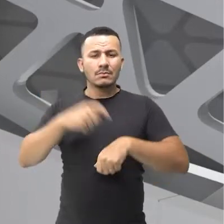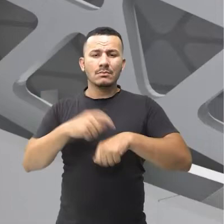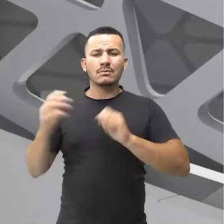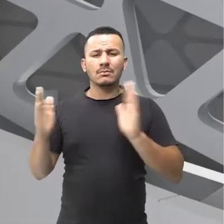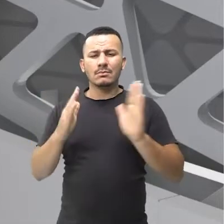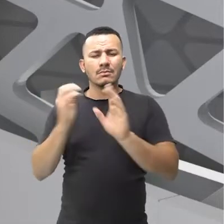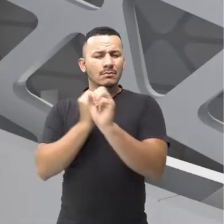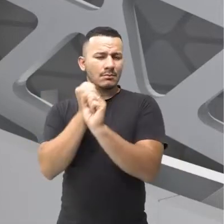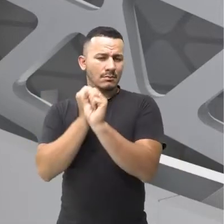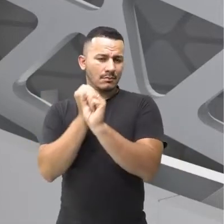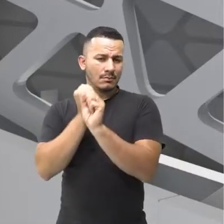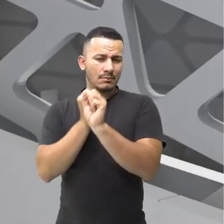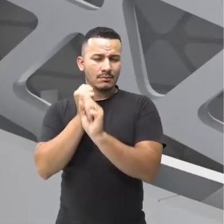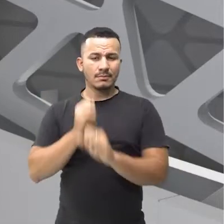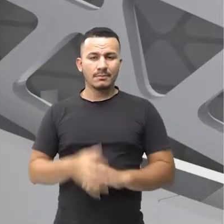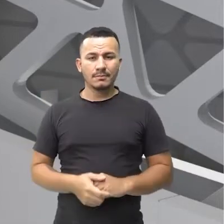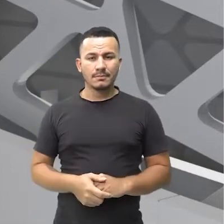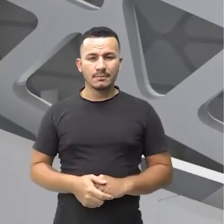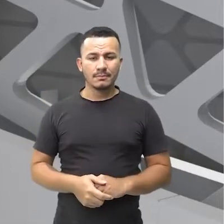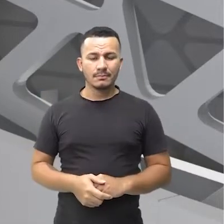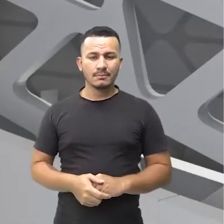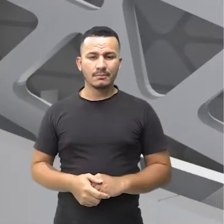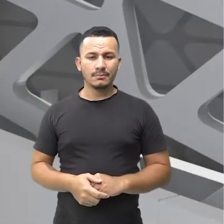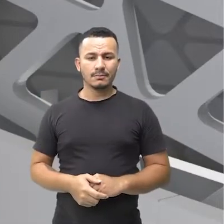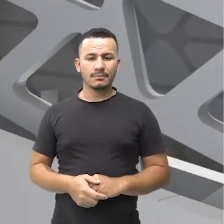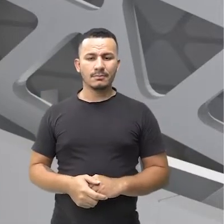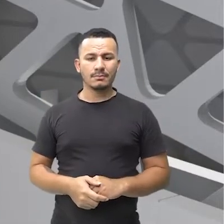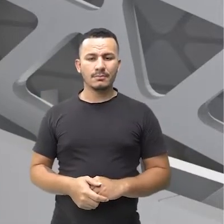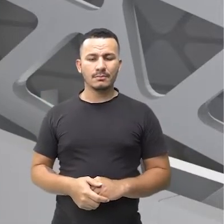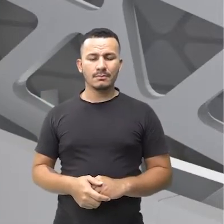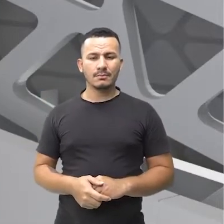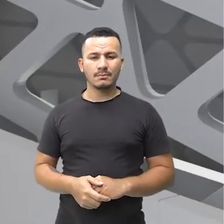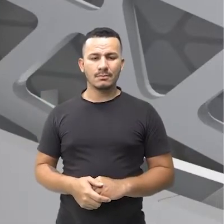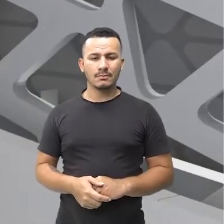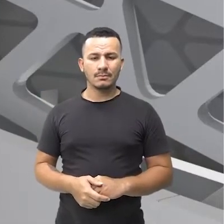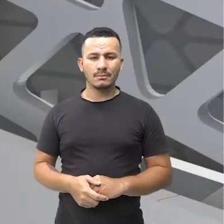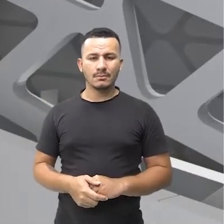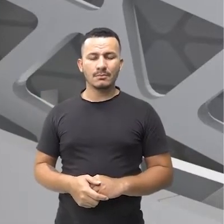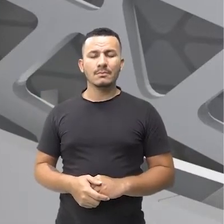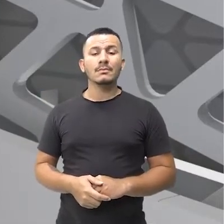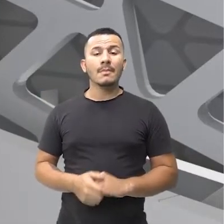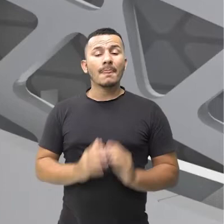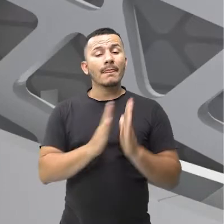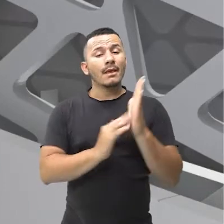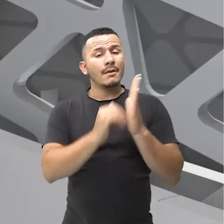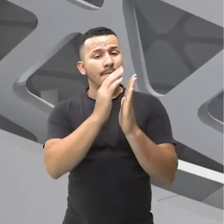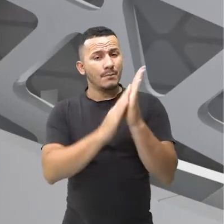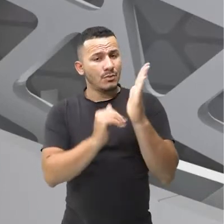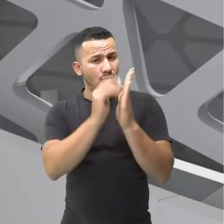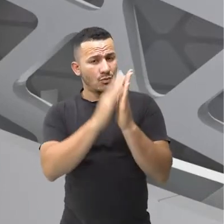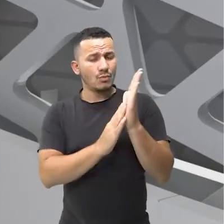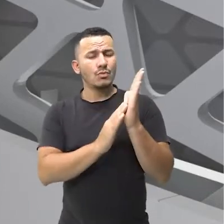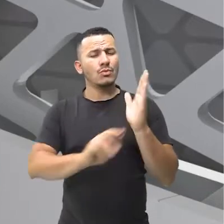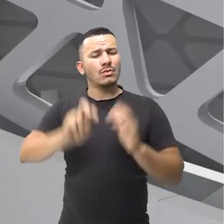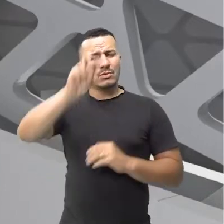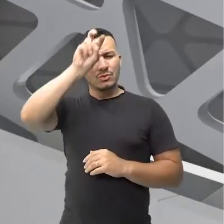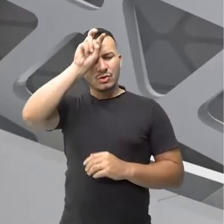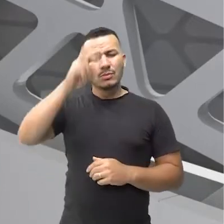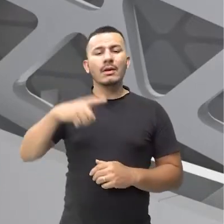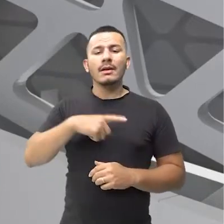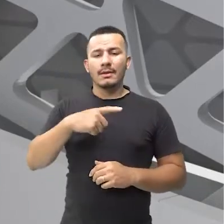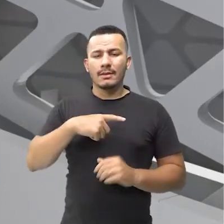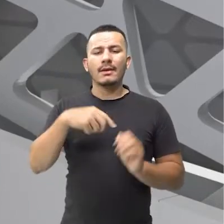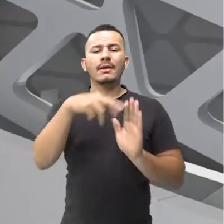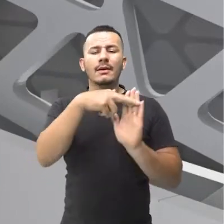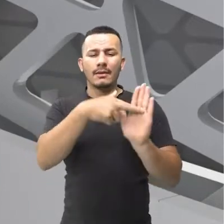durante milênios. E aqui a gente vê aqui que na pintura egípcia existem regras aí, todas